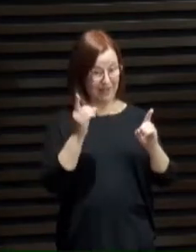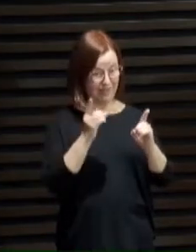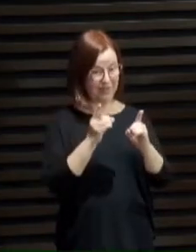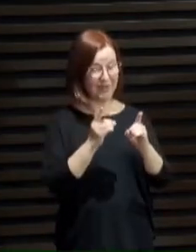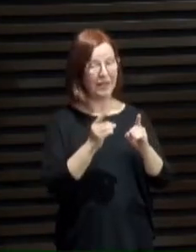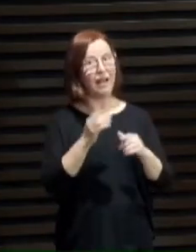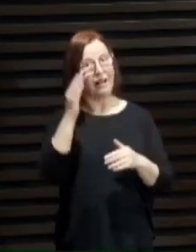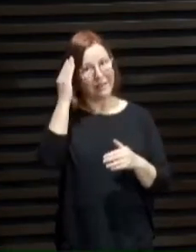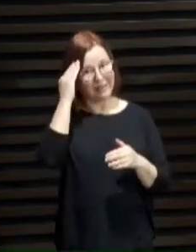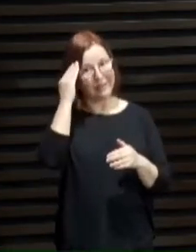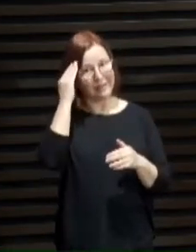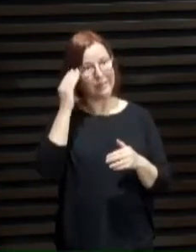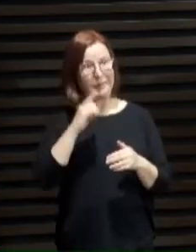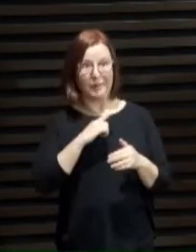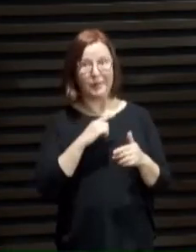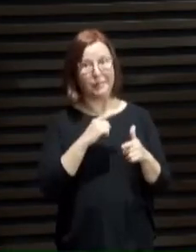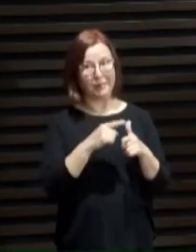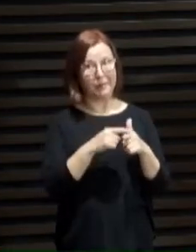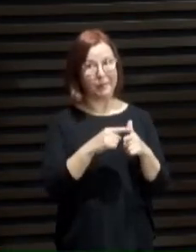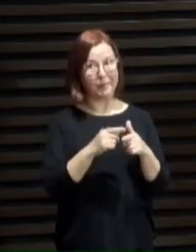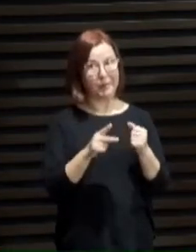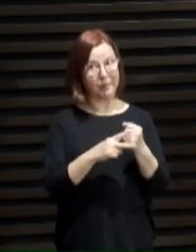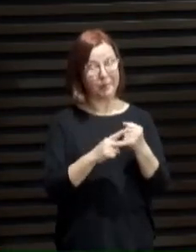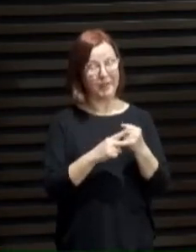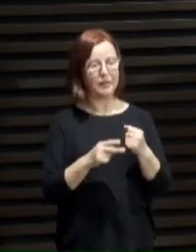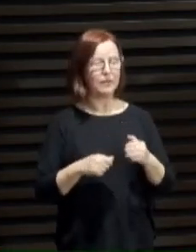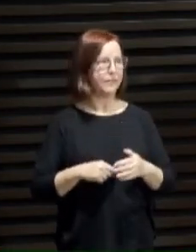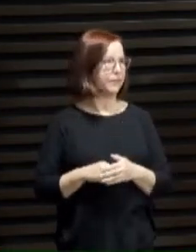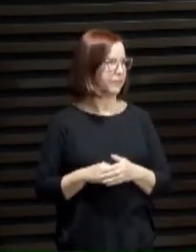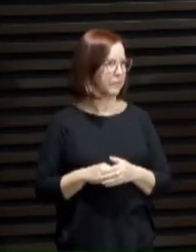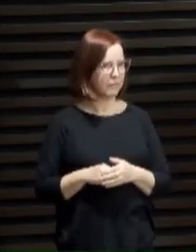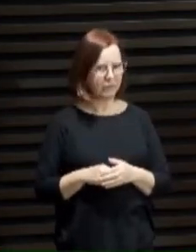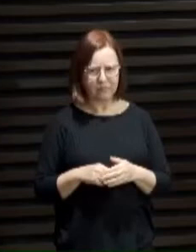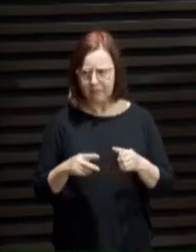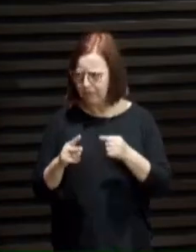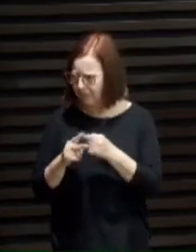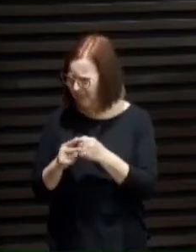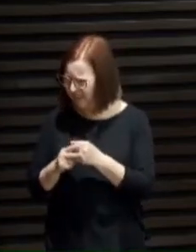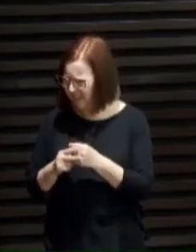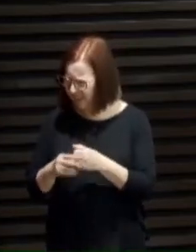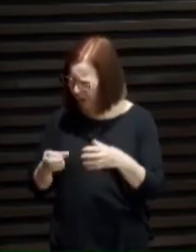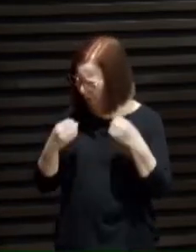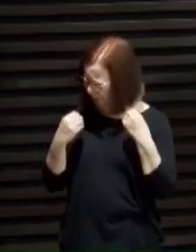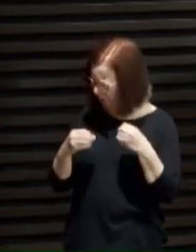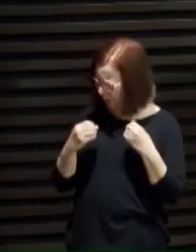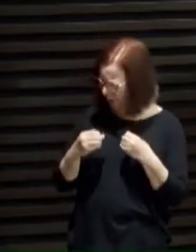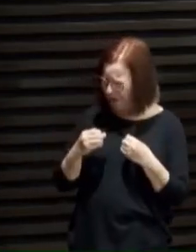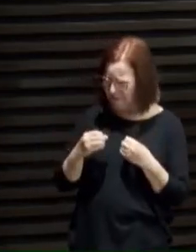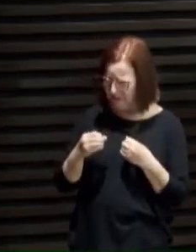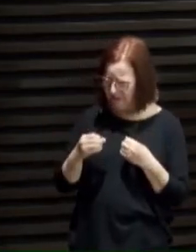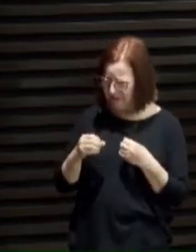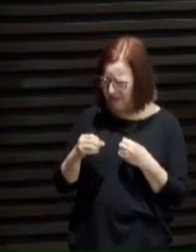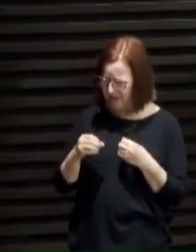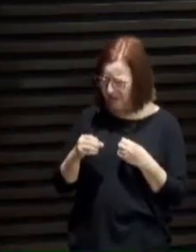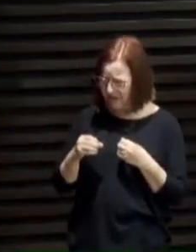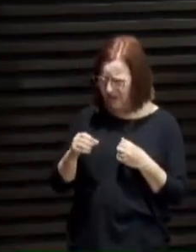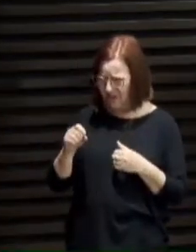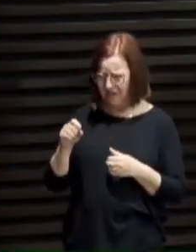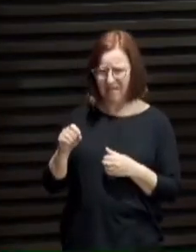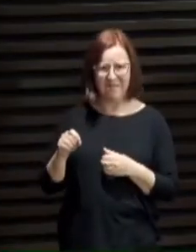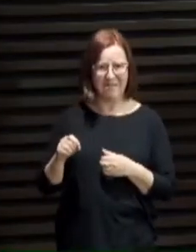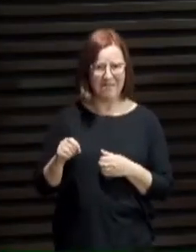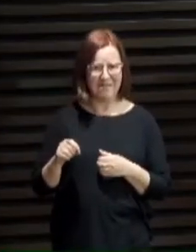Jesus vai lavando. Não, o que o senhor acha que o senhor vai fazer? O senhor está pensando em fazer o quê?